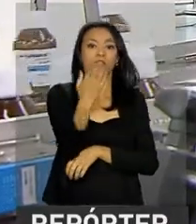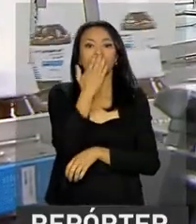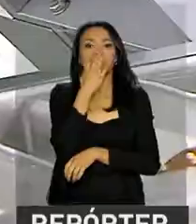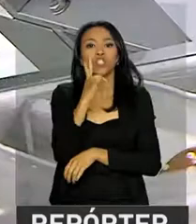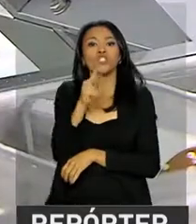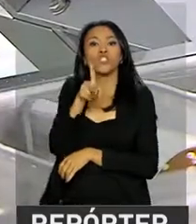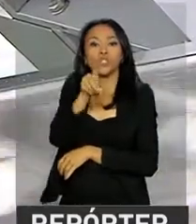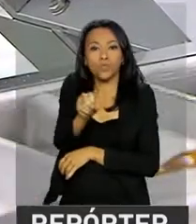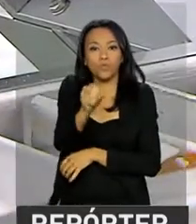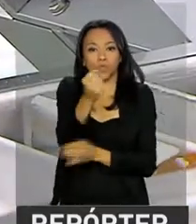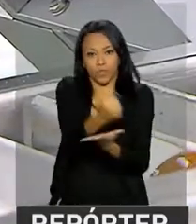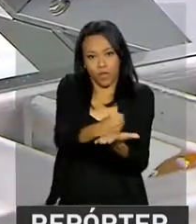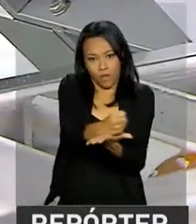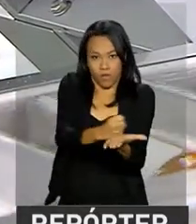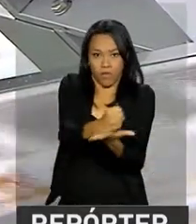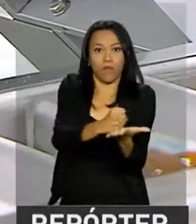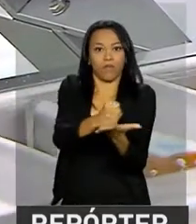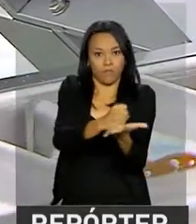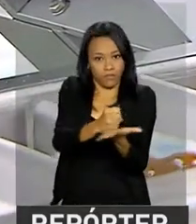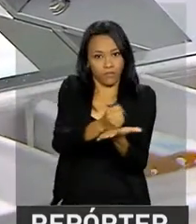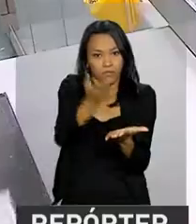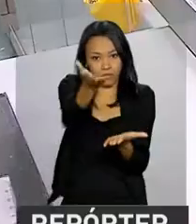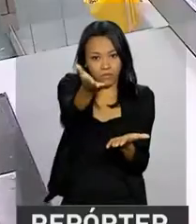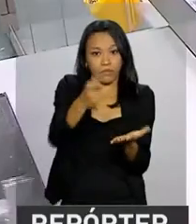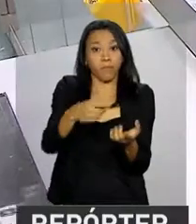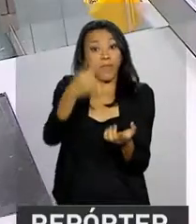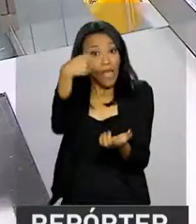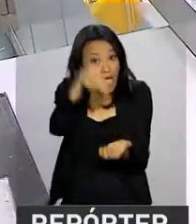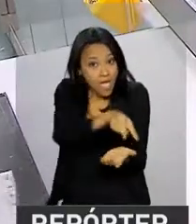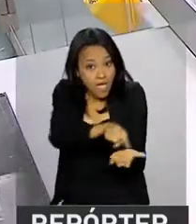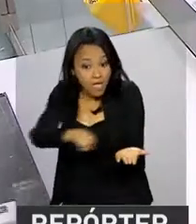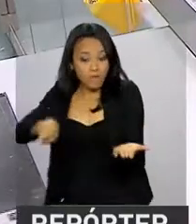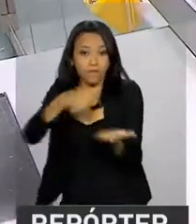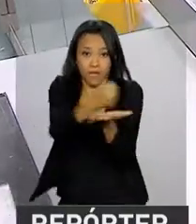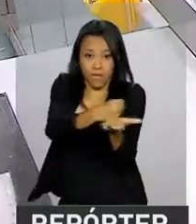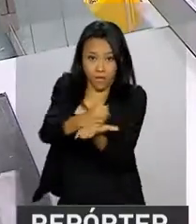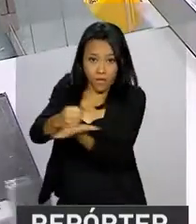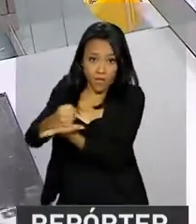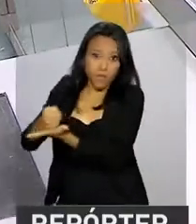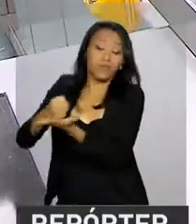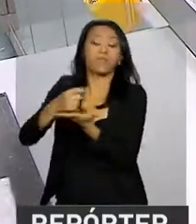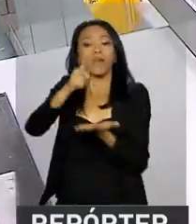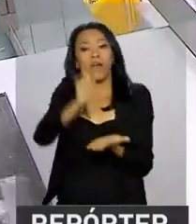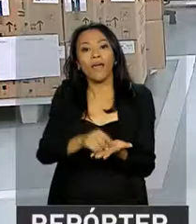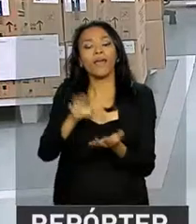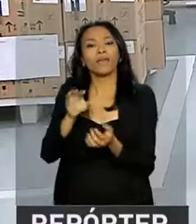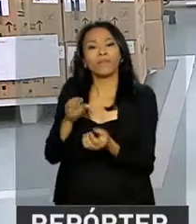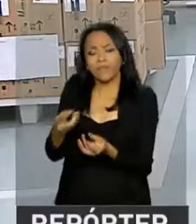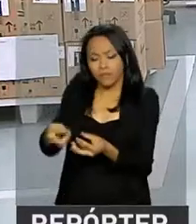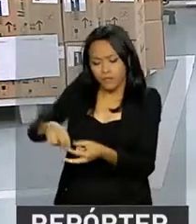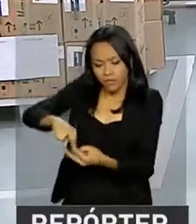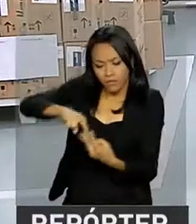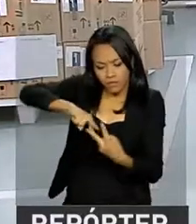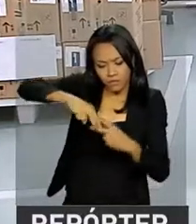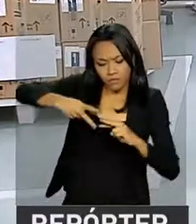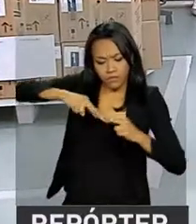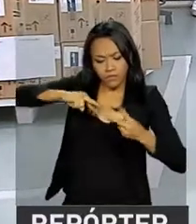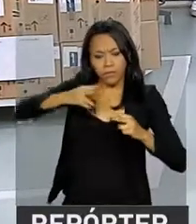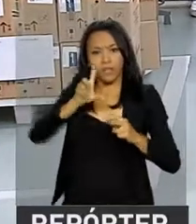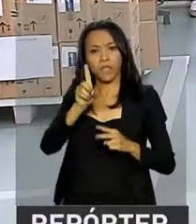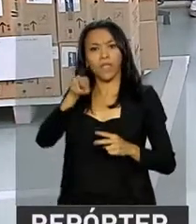os chamados biofármacos remédios produzidos por meio de dna que modifica